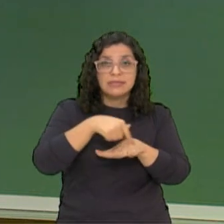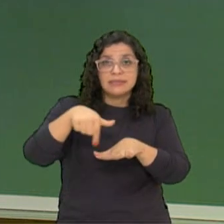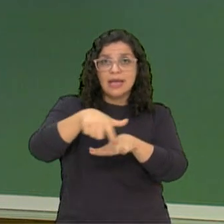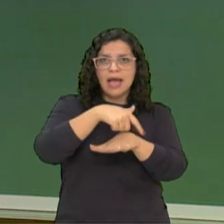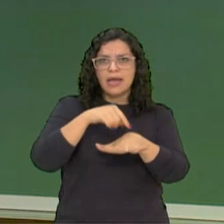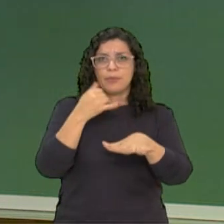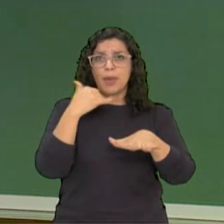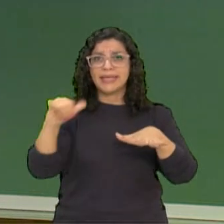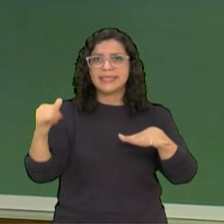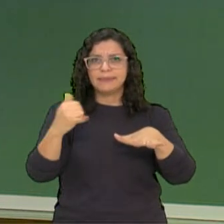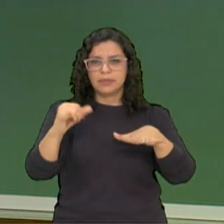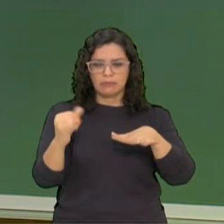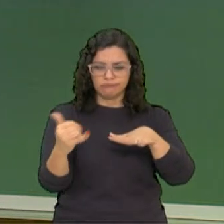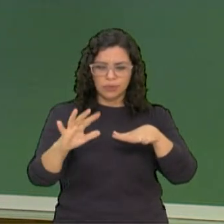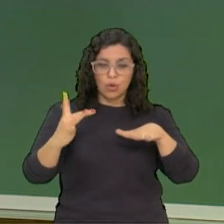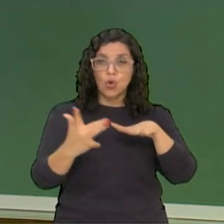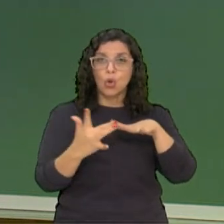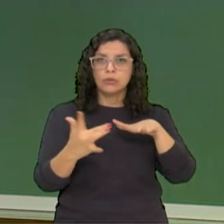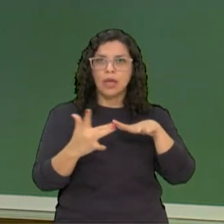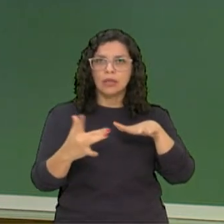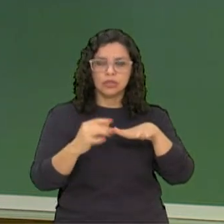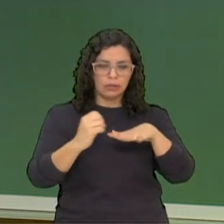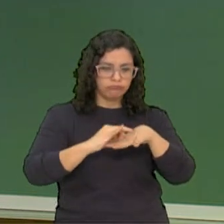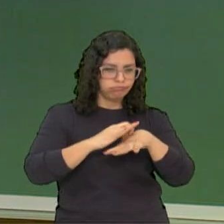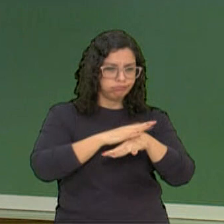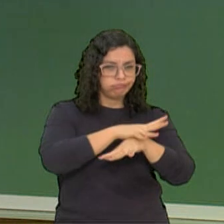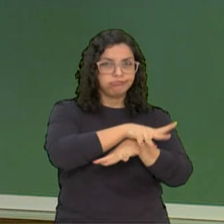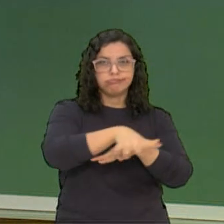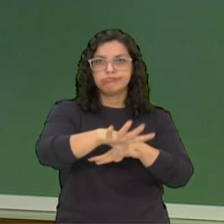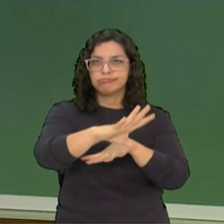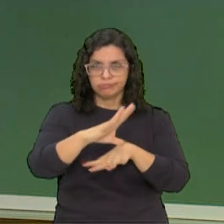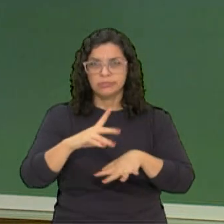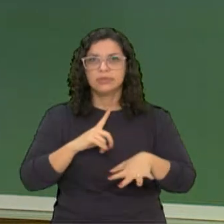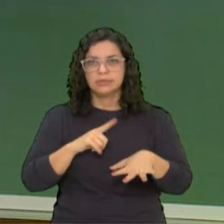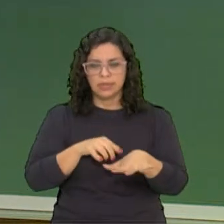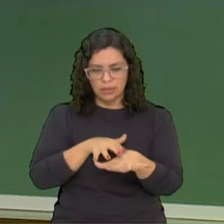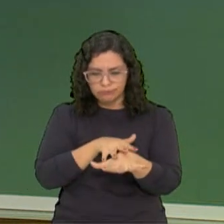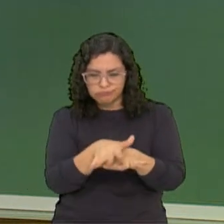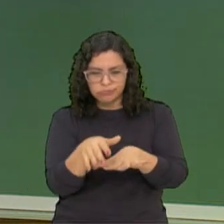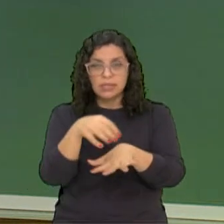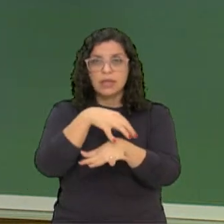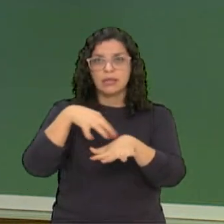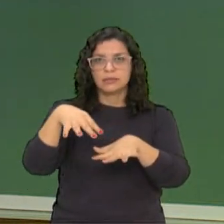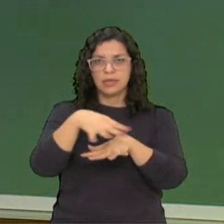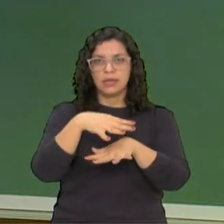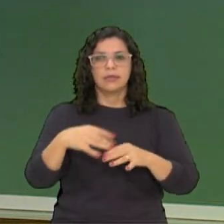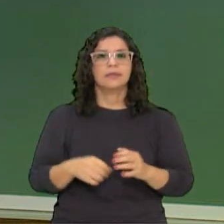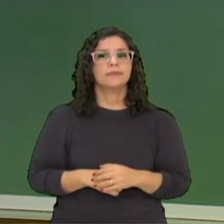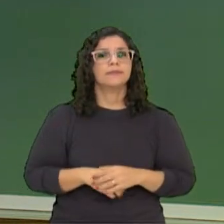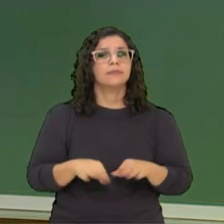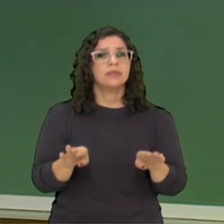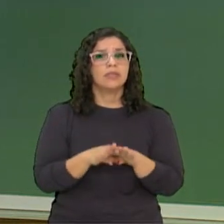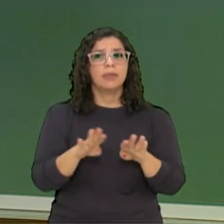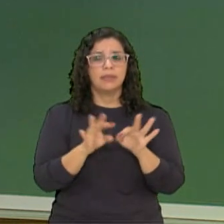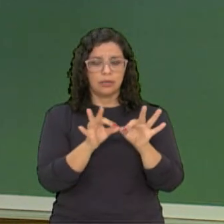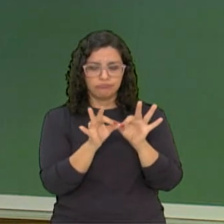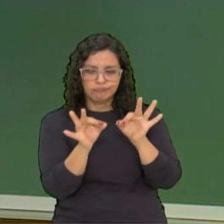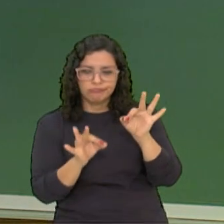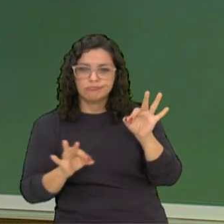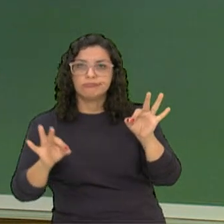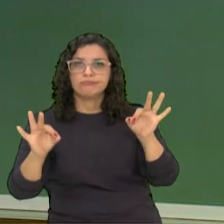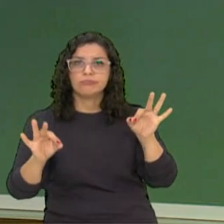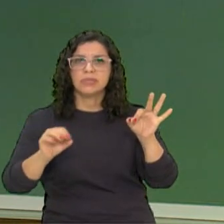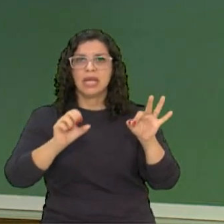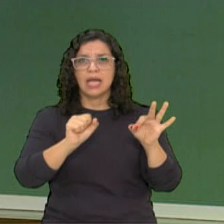sinais químicos de outro neurônio, né, enfim, ou de algum outro órgão, tá? Então, os dendritos. E você tem esse prolongamento